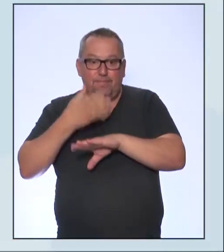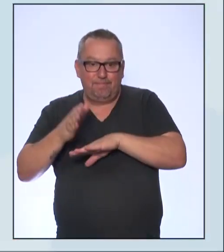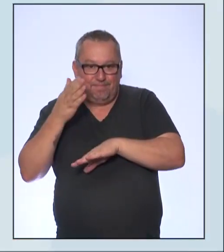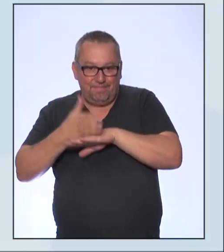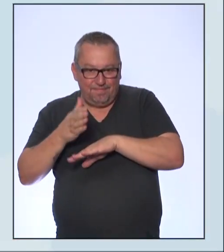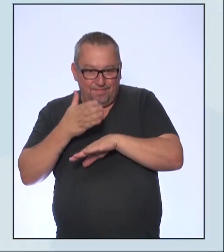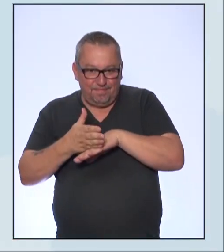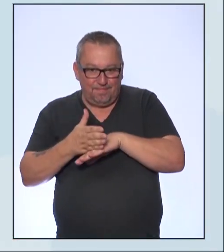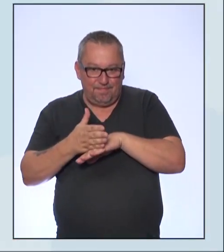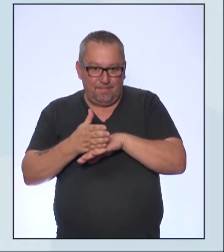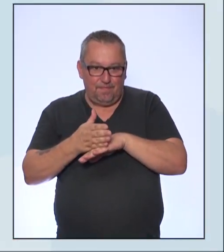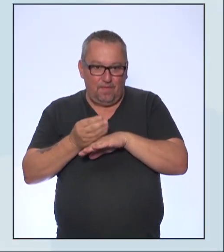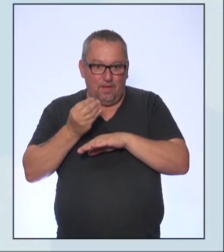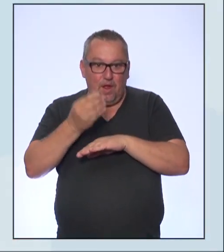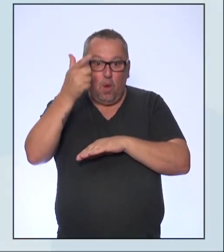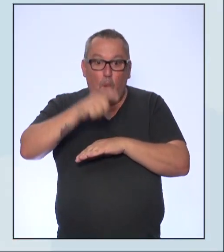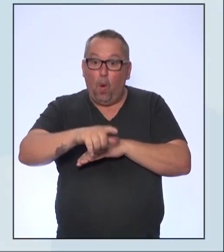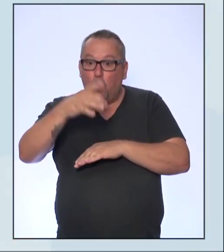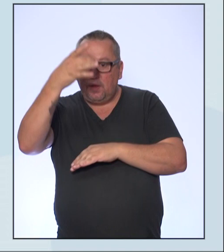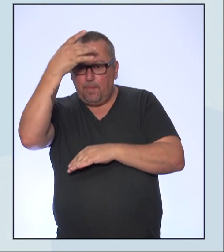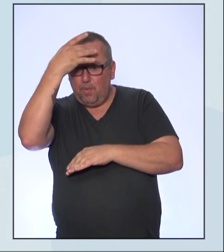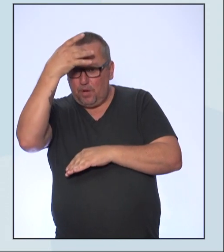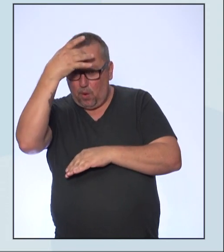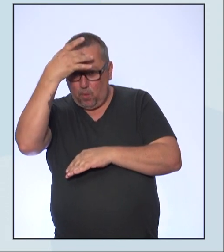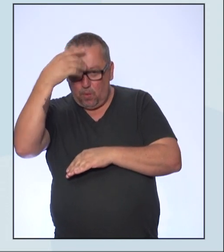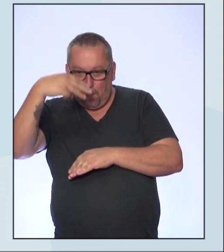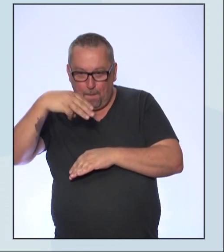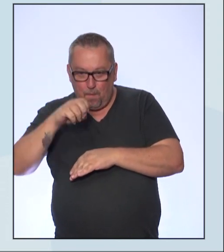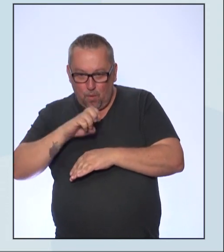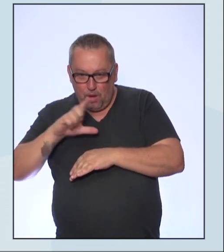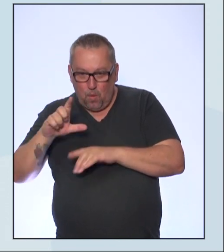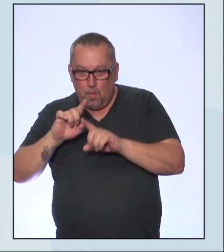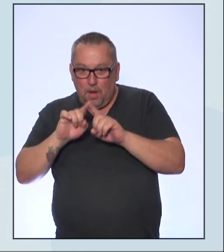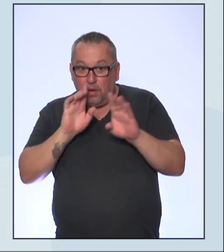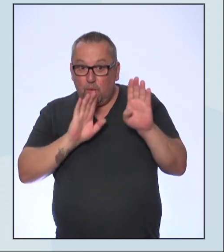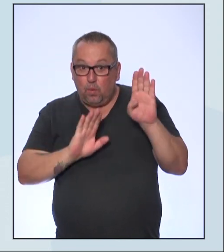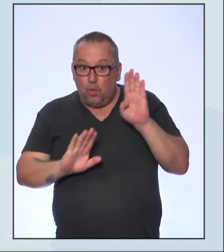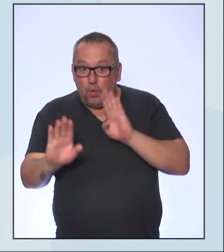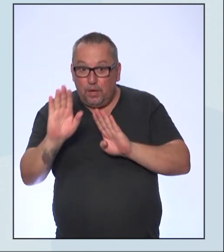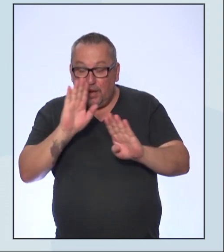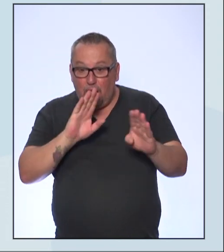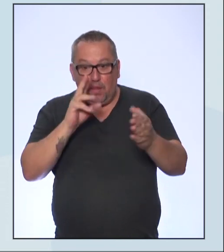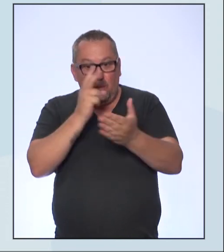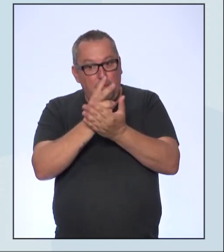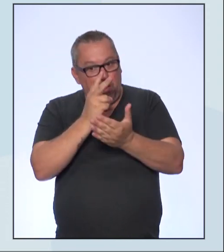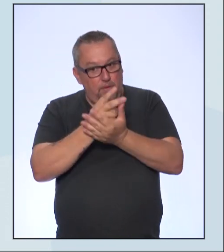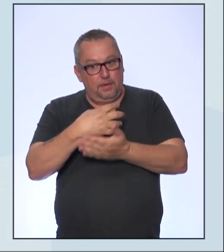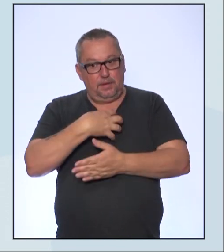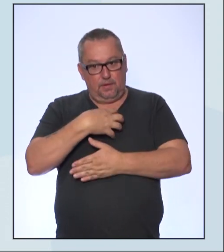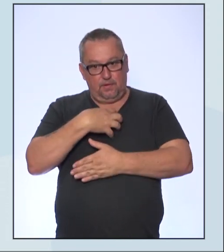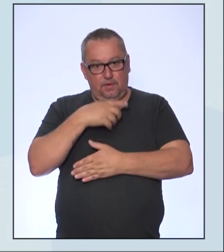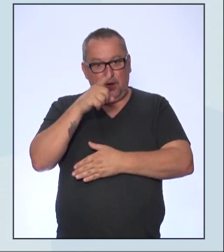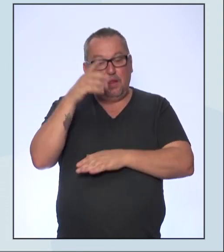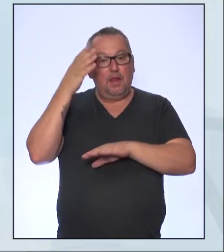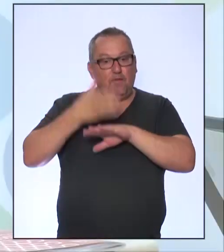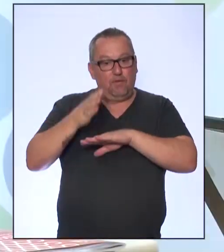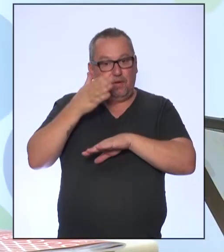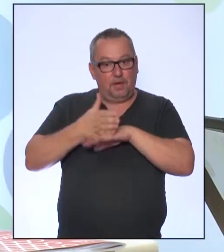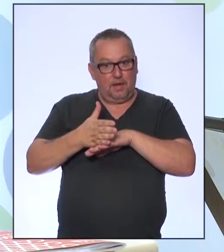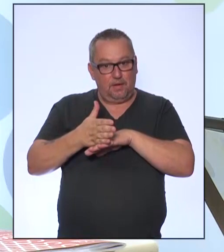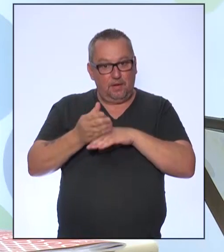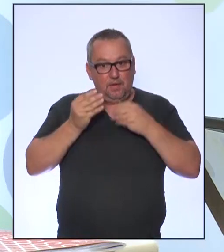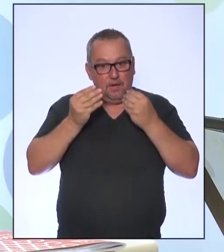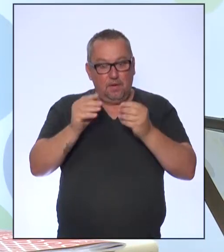atividade, proponha outra moral para a fábula, mas cuidado para preservar o mesmo sentido. Gente, essa atividade nós vamos deixar como